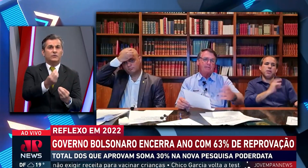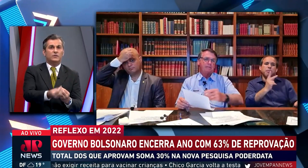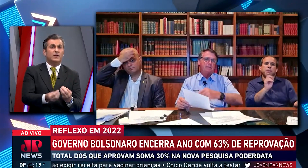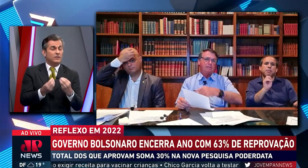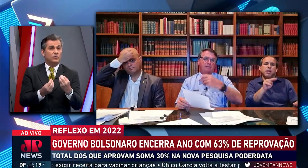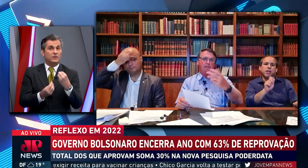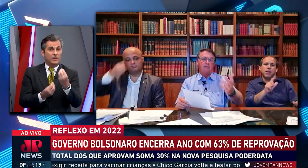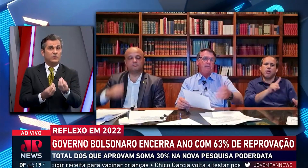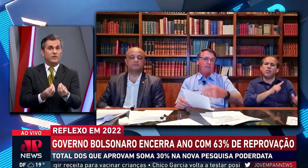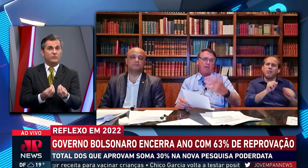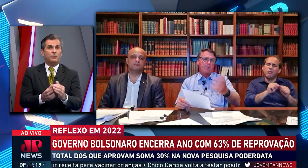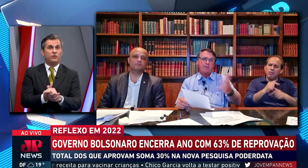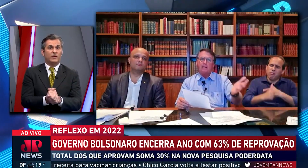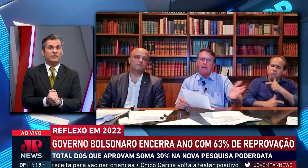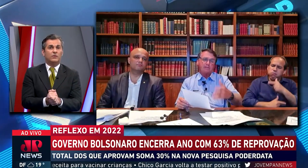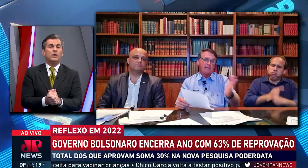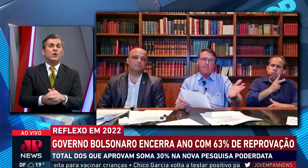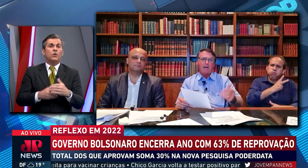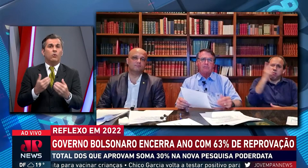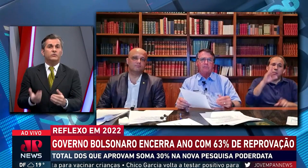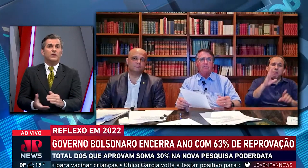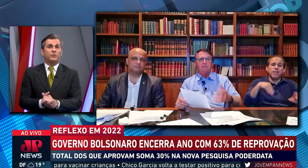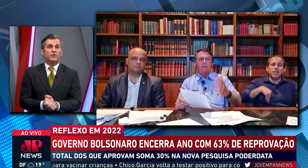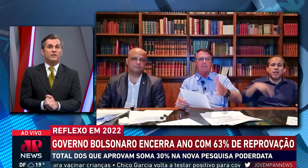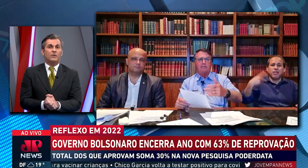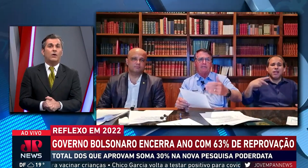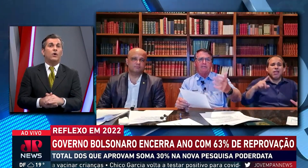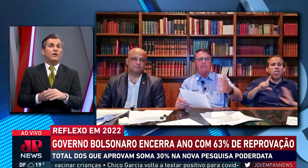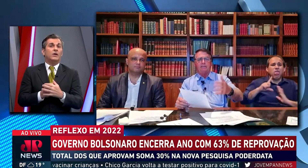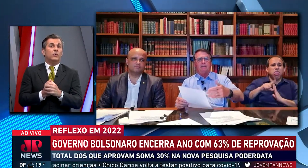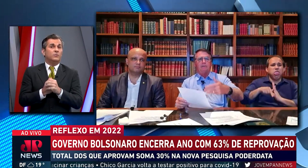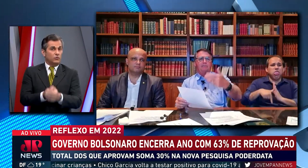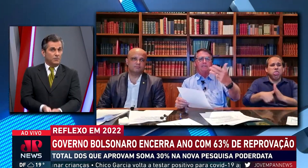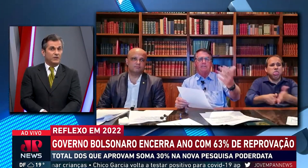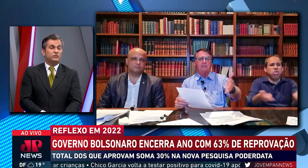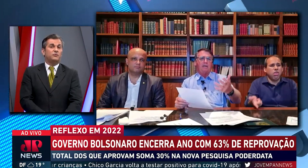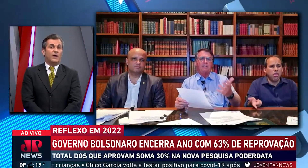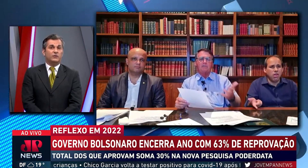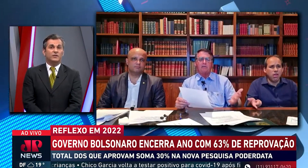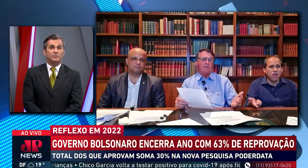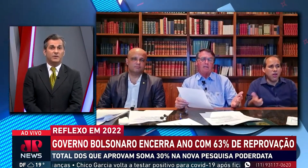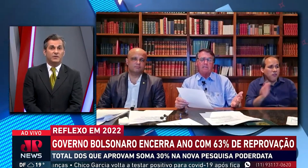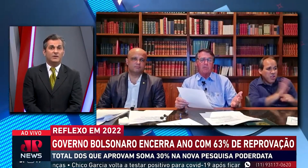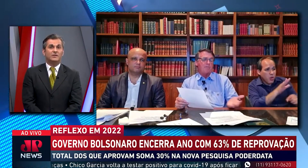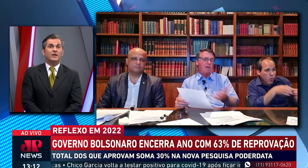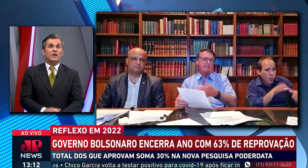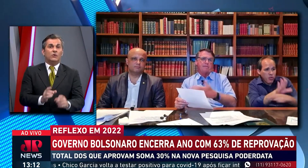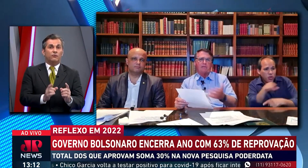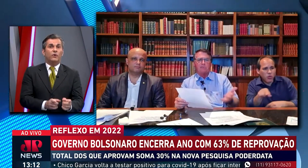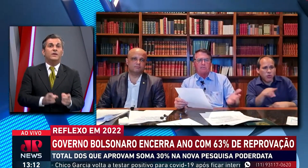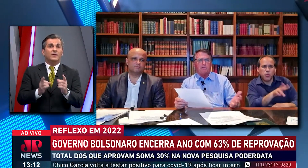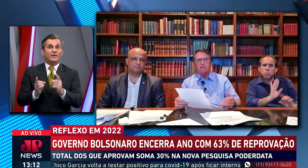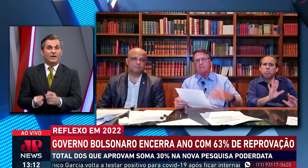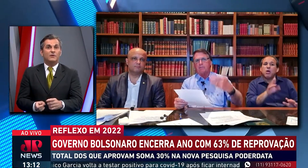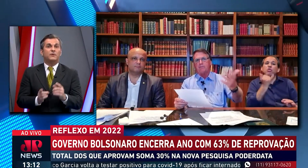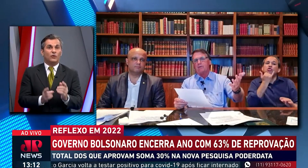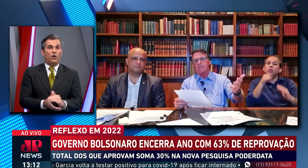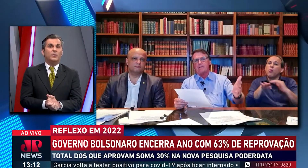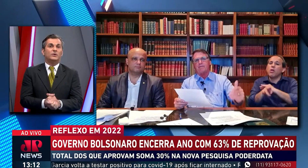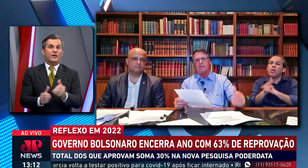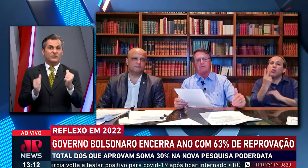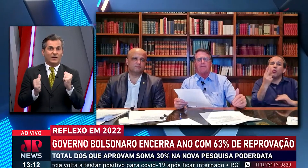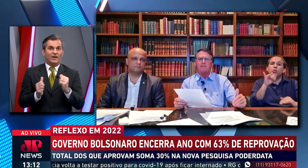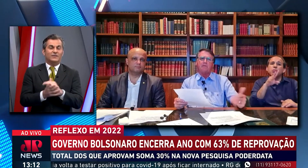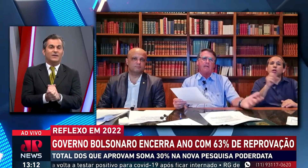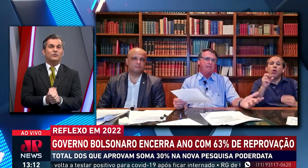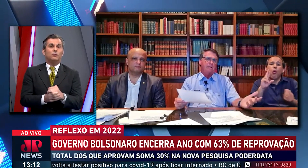dele, tanto em termos de aprovação como de reprovação. Agora, o que me surpreendeu de fato nessa pesquisa foi que aquele